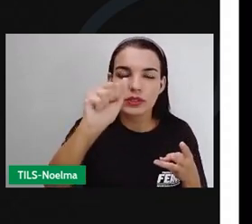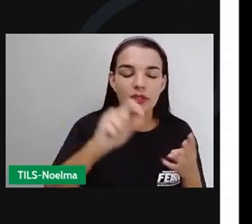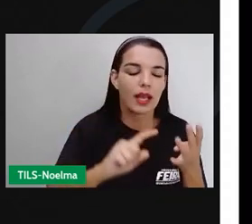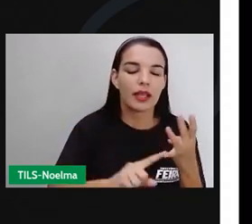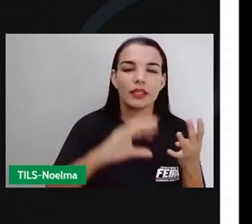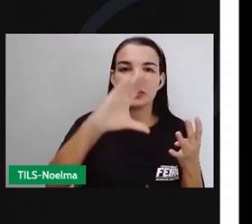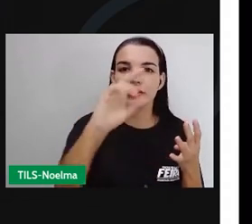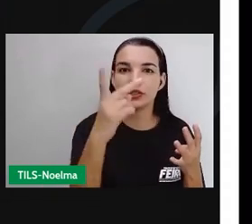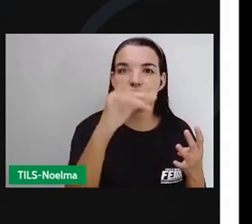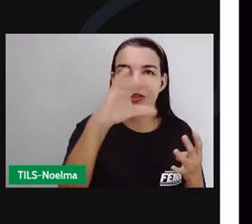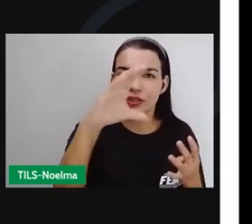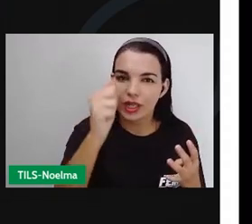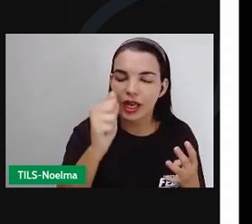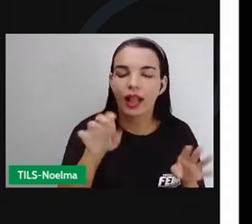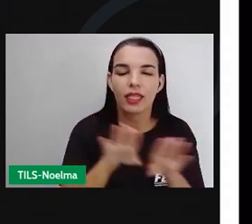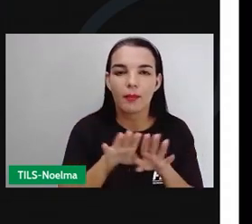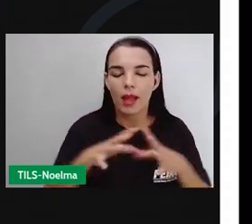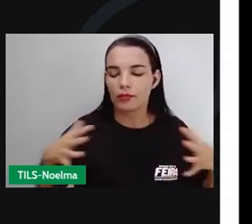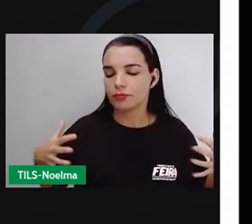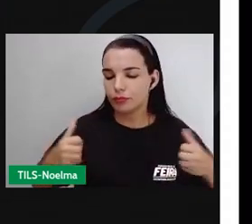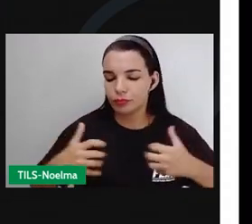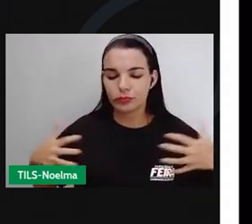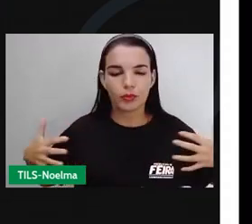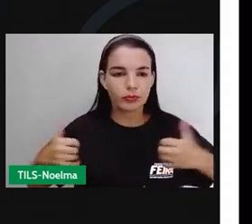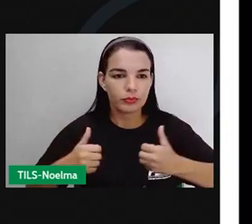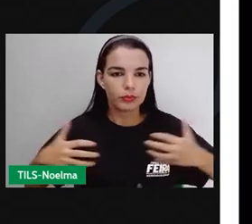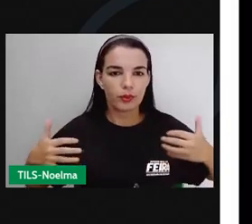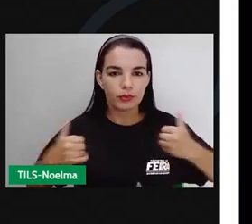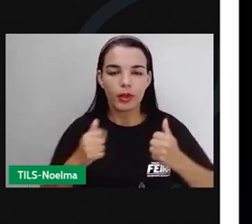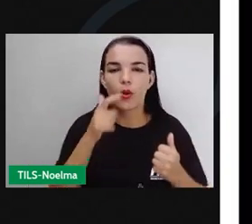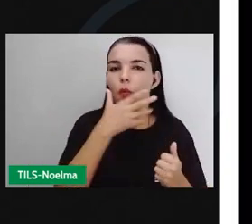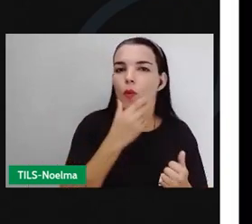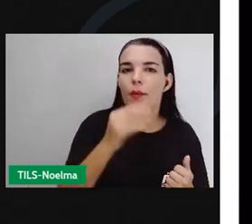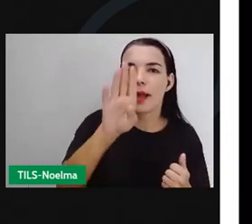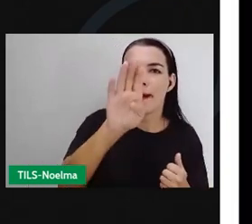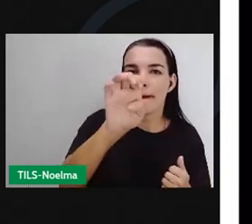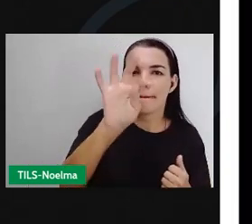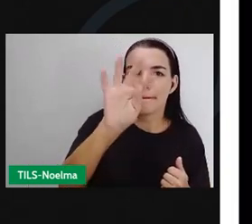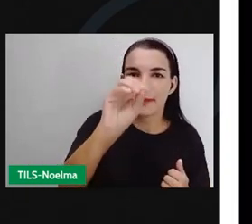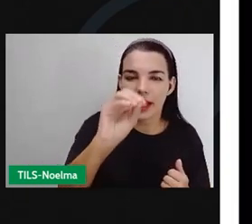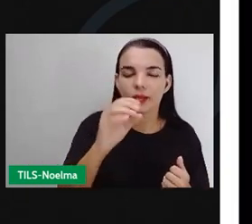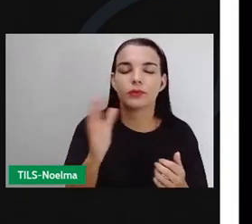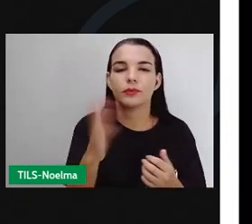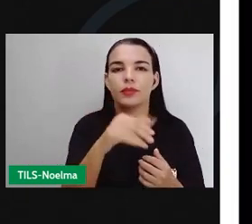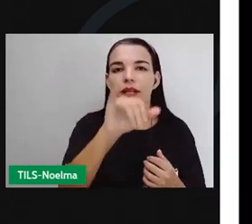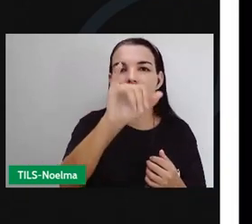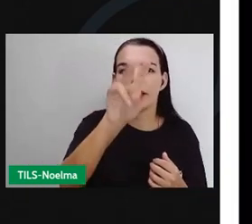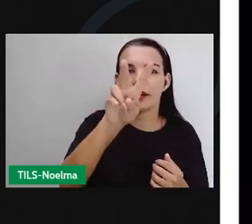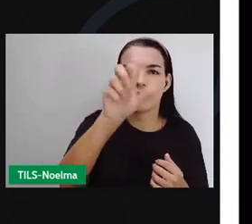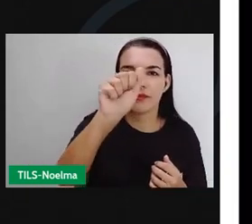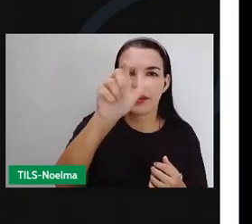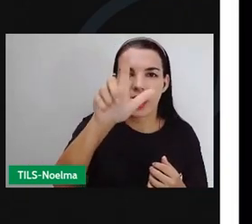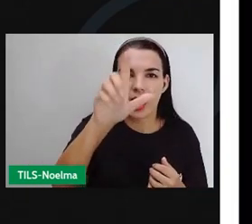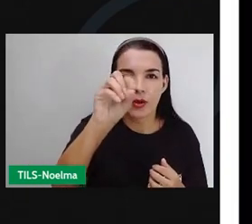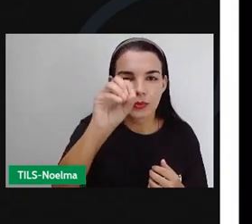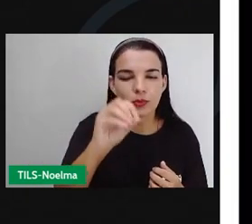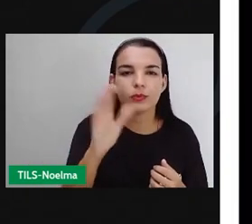Os músicos que tocaram naquele dia foram Beto Celos, Ivaldo Nogueira e o Zé do Triângulo.